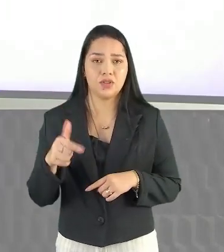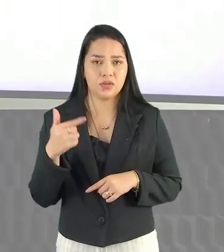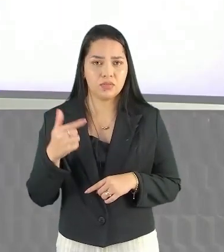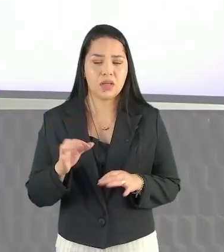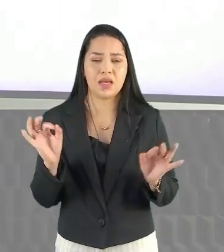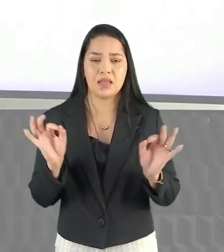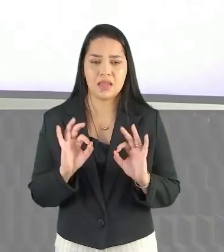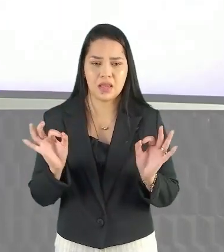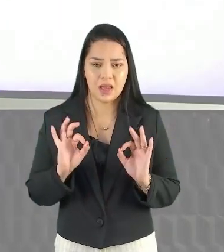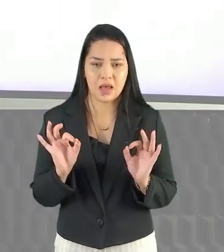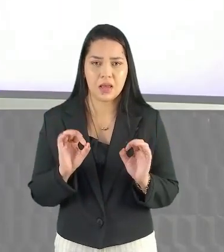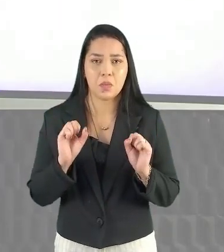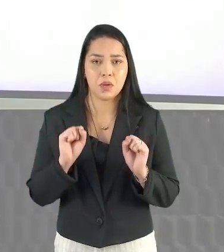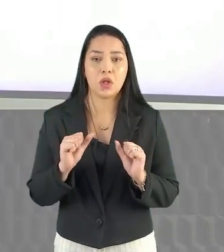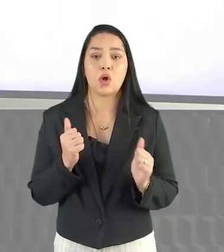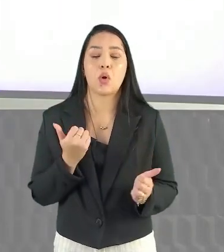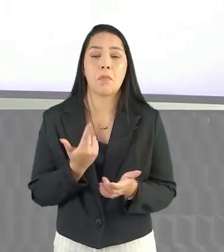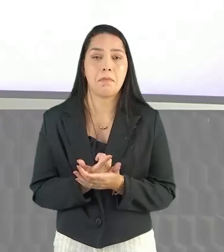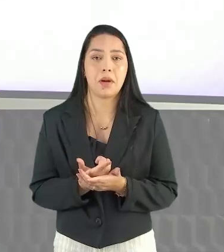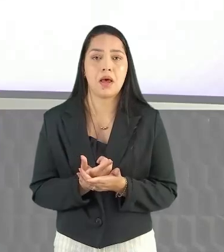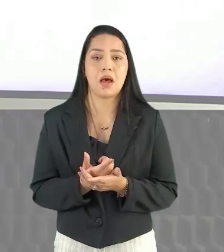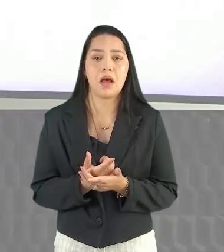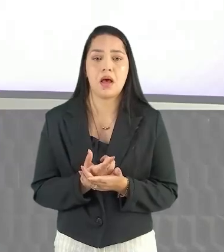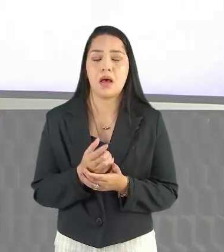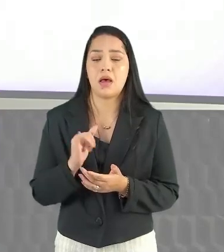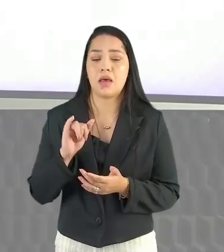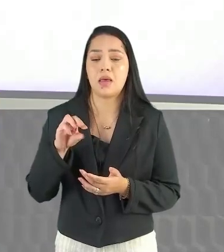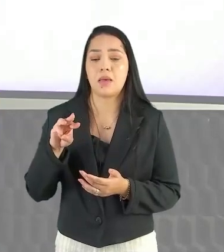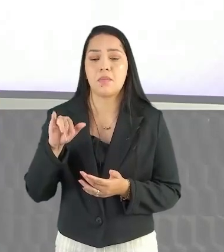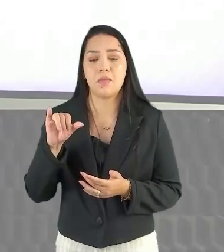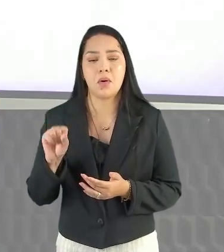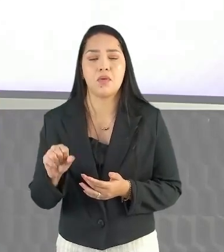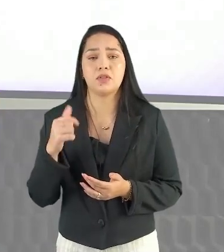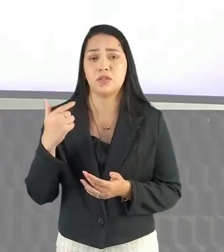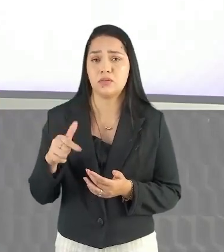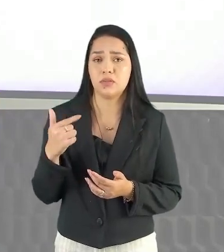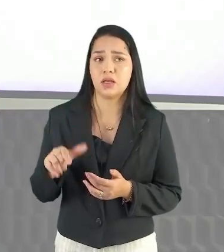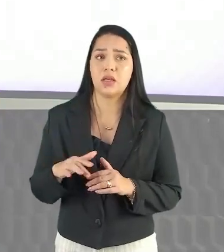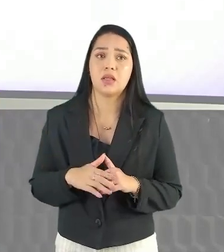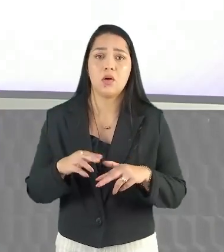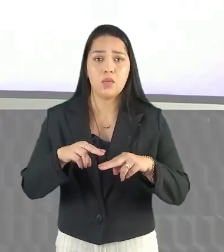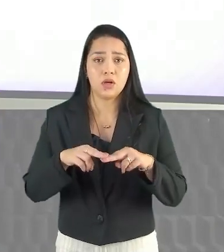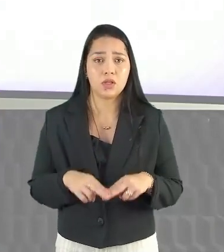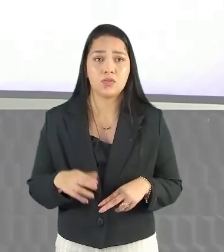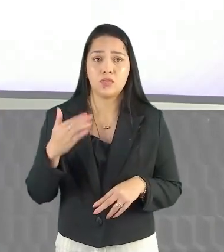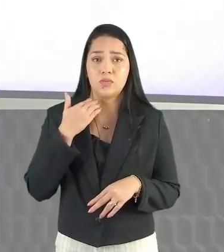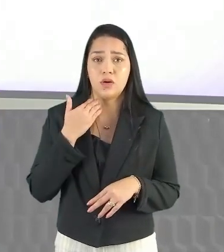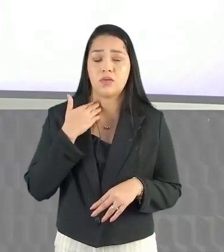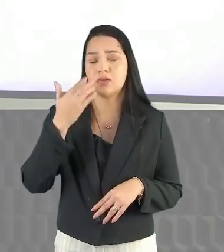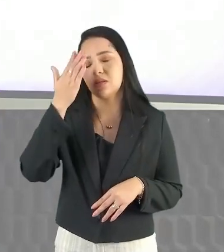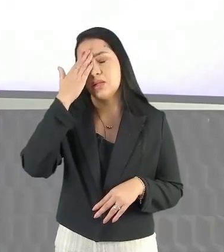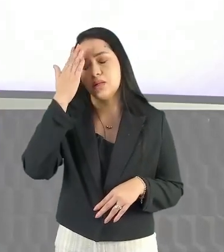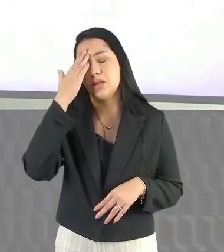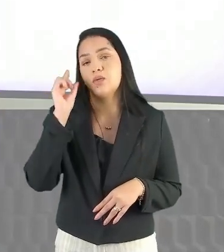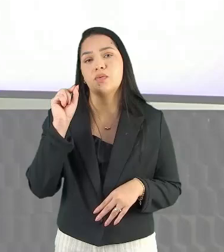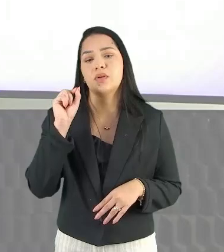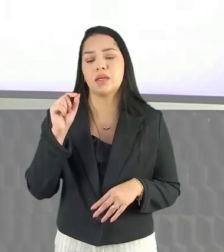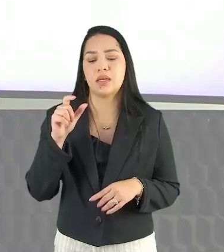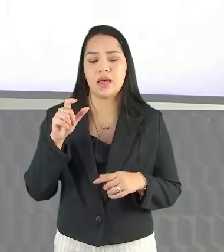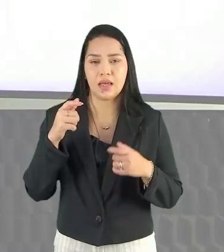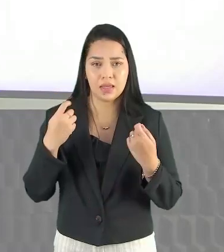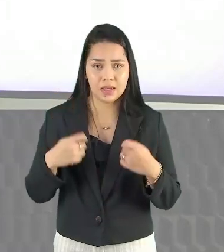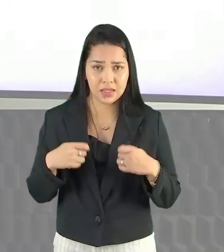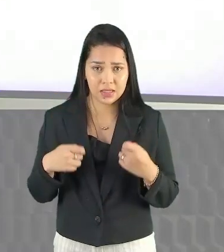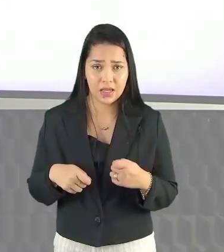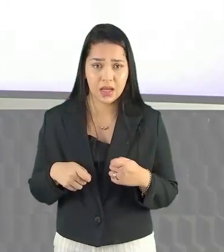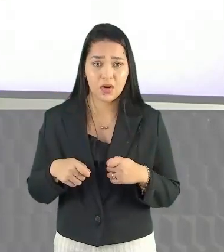uma renda suficiente para comprar esses imóveis, não tinham um crédito suficiente. E aí, então, os bancos entenderam que era necessário, para movimentar